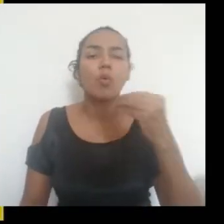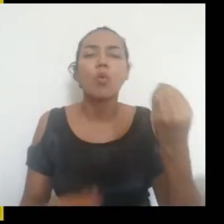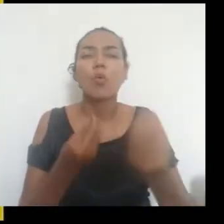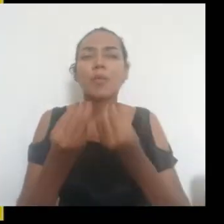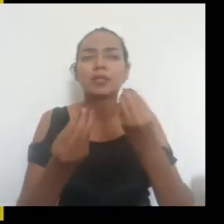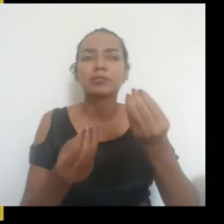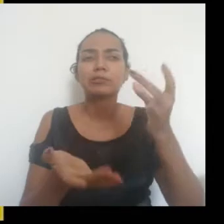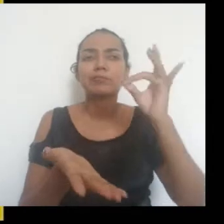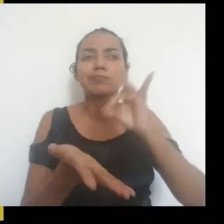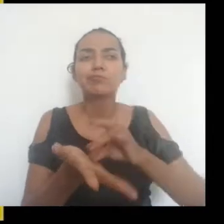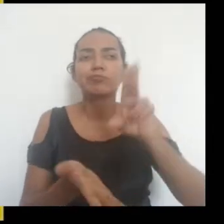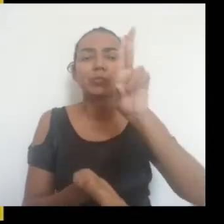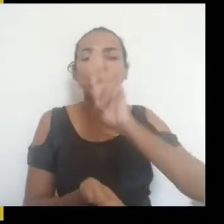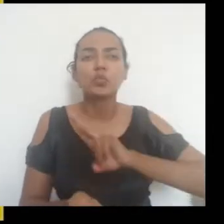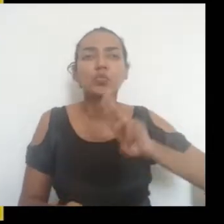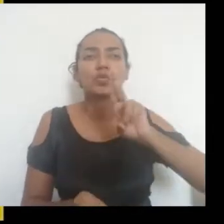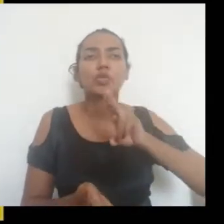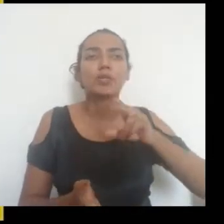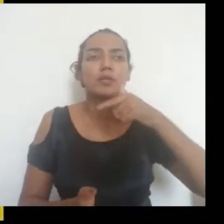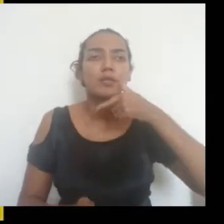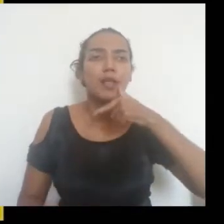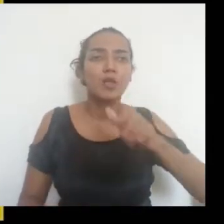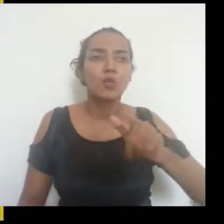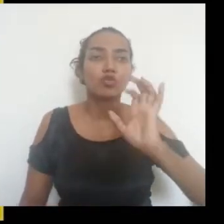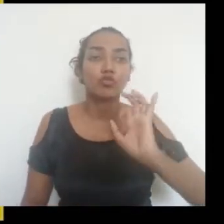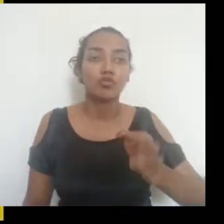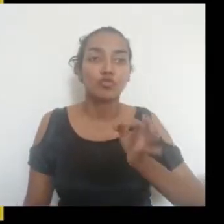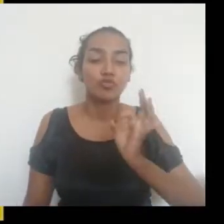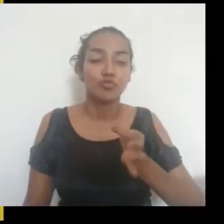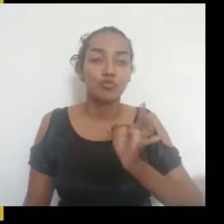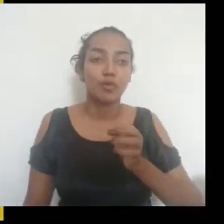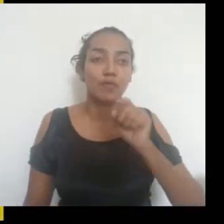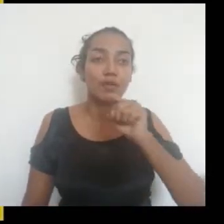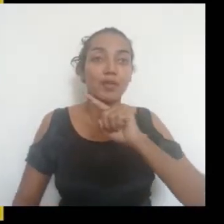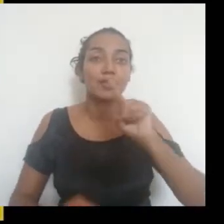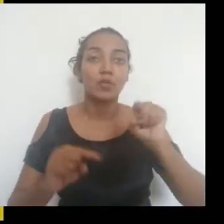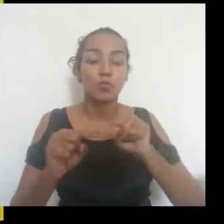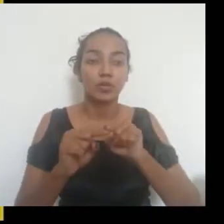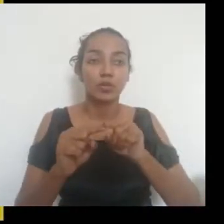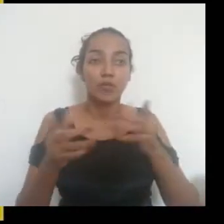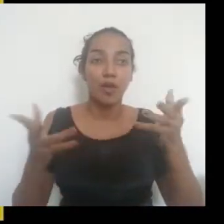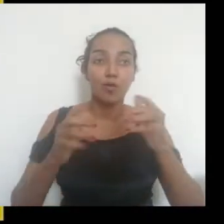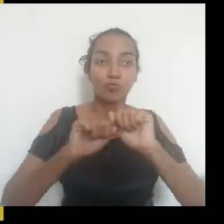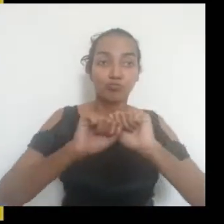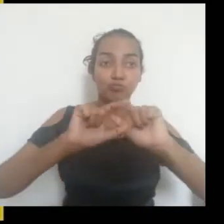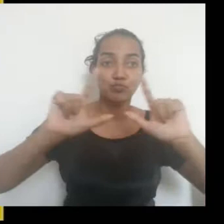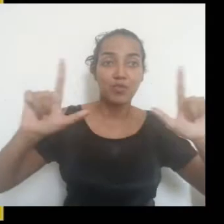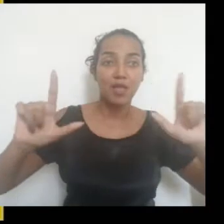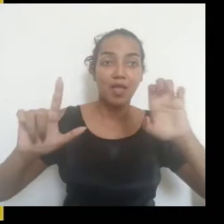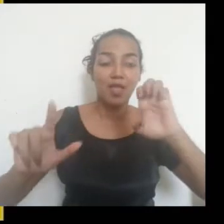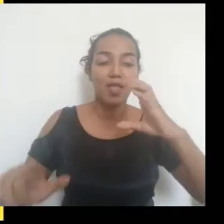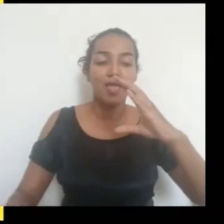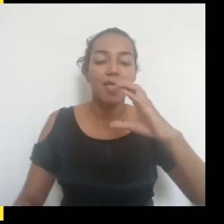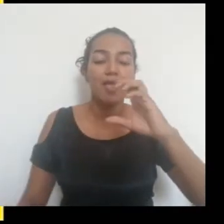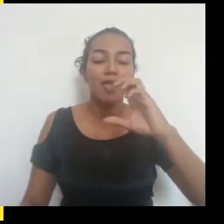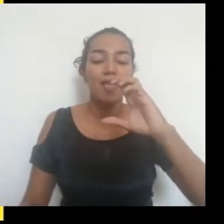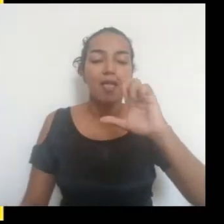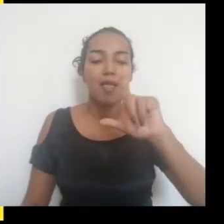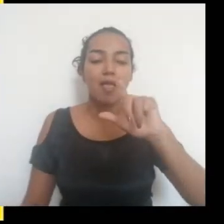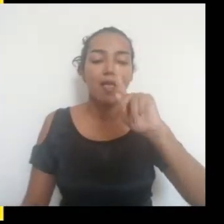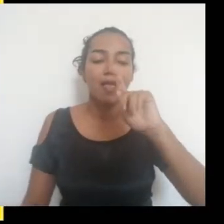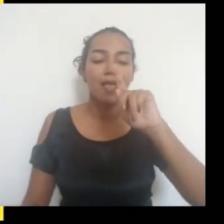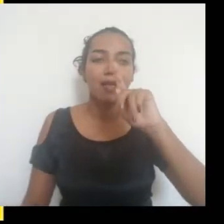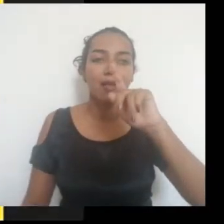Java? Esse aqui é o objetivo deste vídeo e a gente está indo agora para o Eclipse para que a gente consiga visualizar